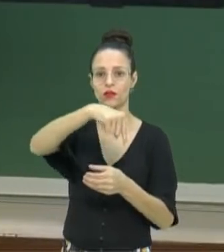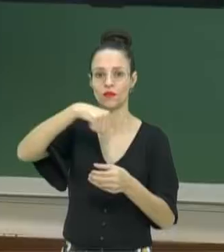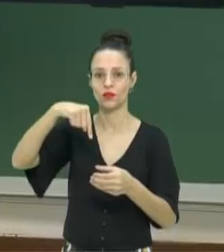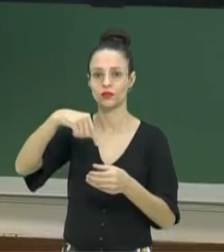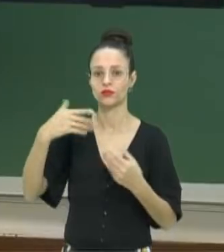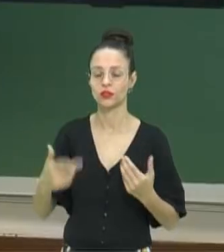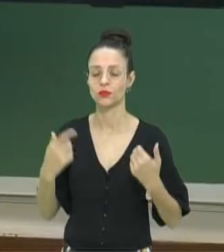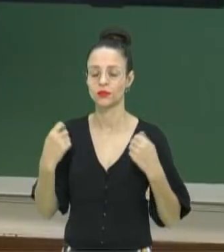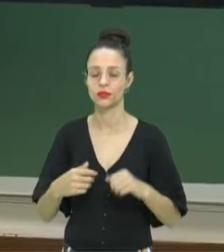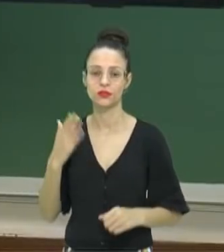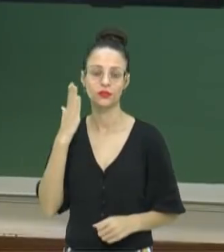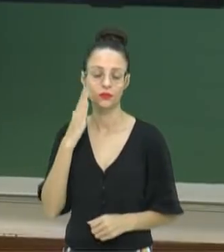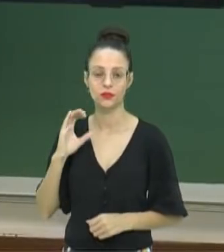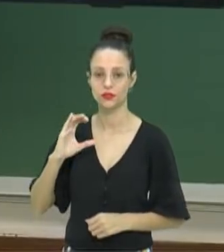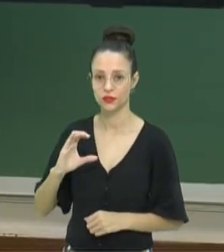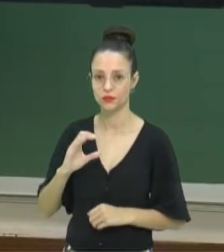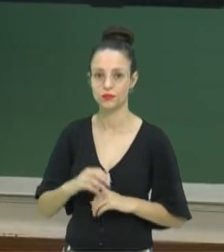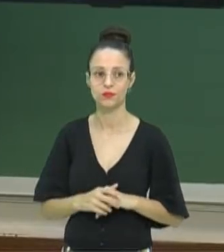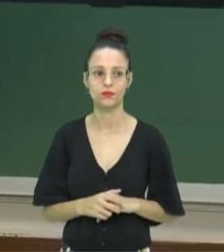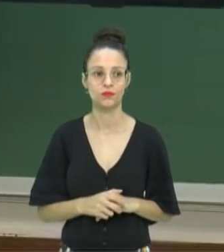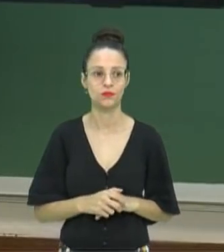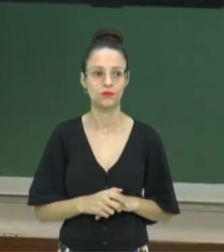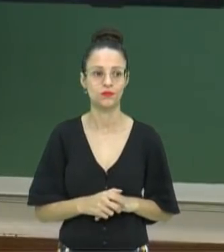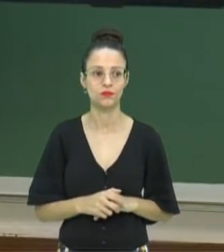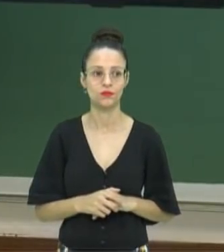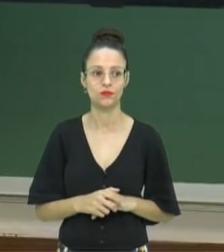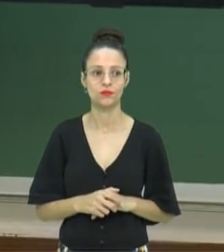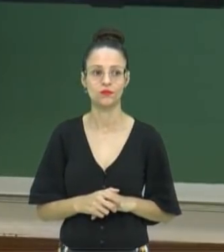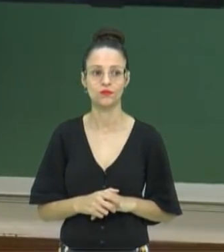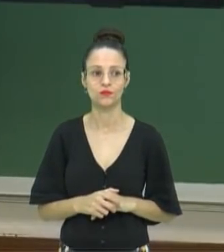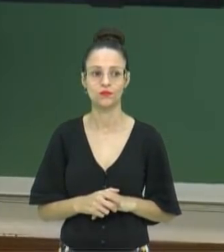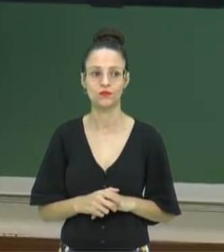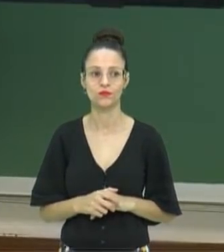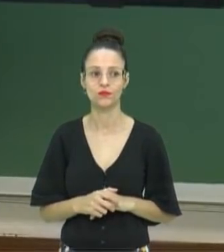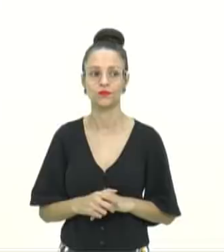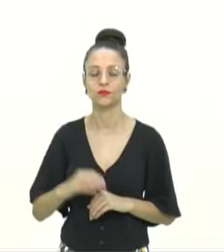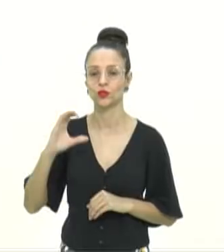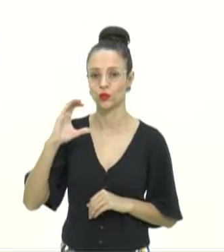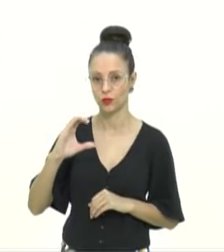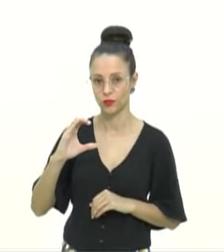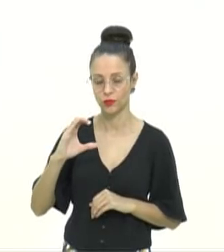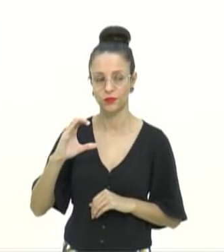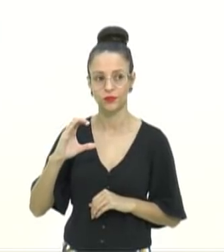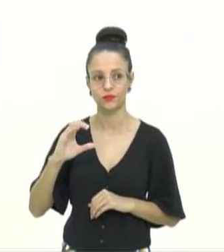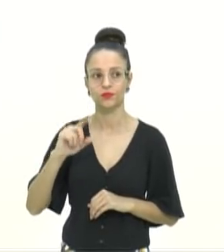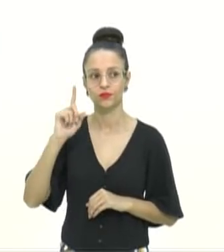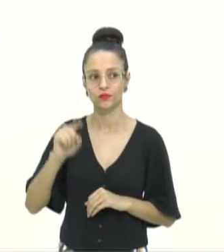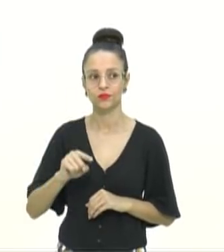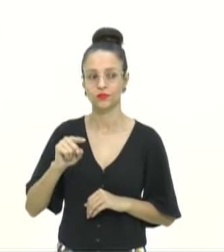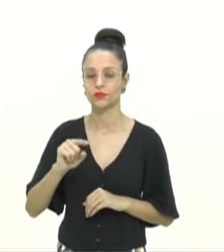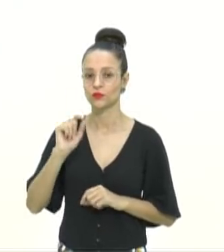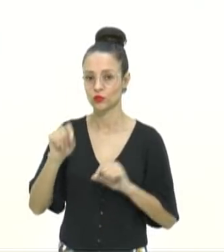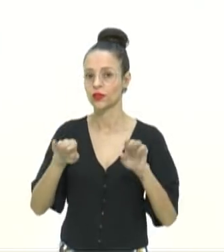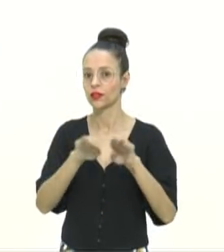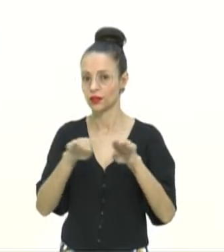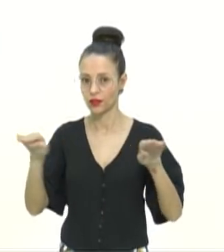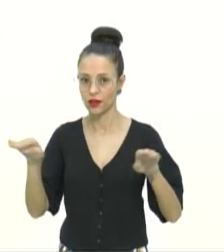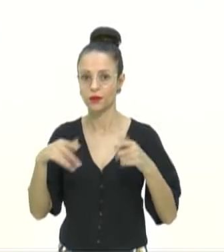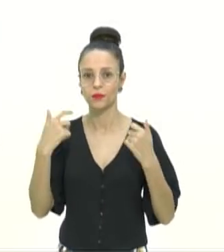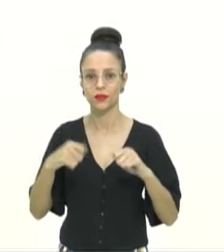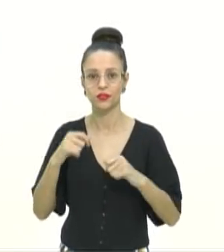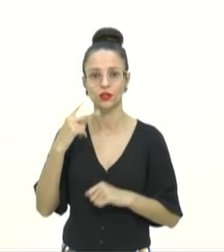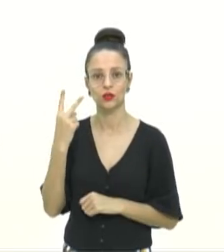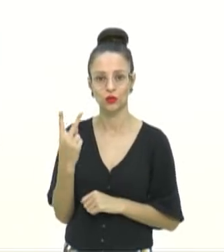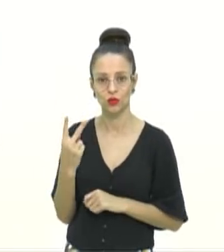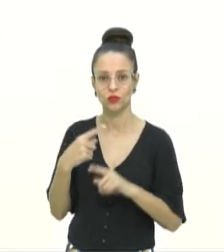Então, eu preciso determinar esse comprimento, ok? Então, vamos lá. O comprimento. O comprimento é uma medida linear. Então, lembra que o